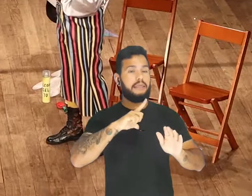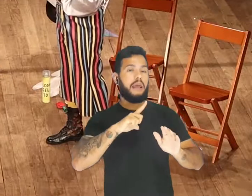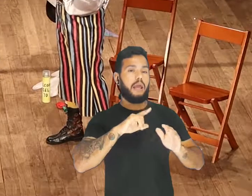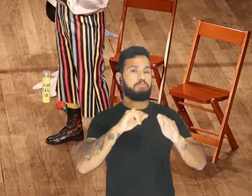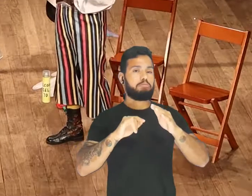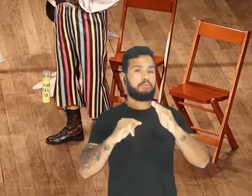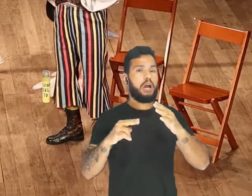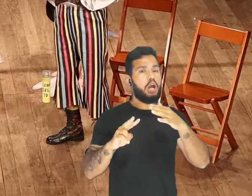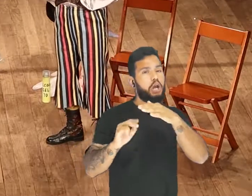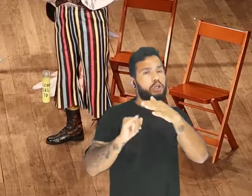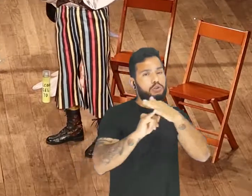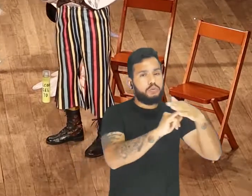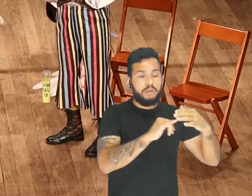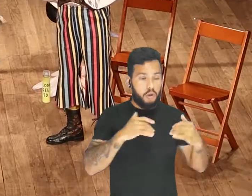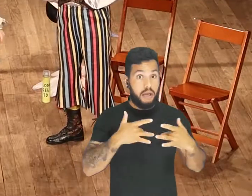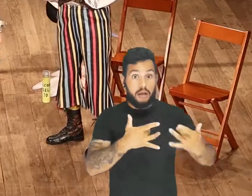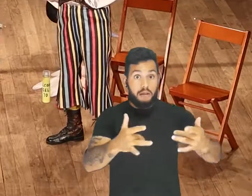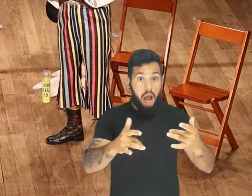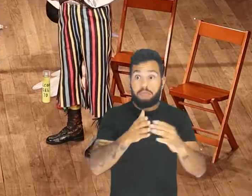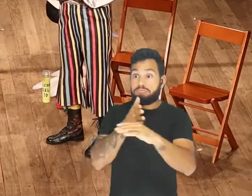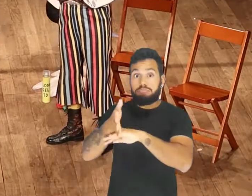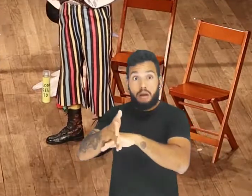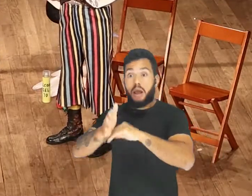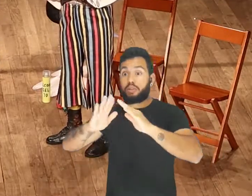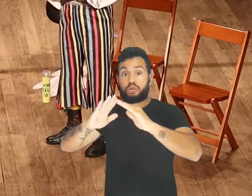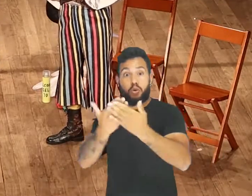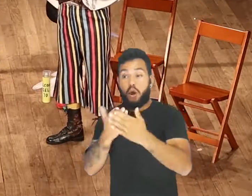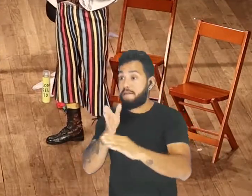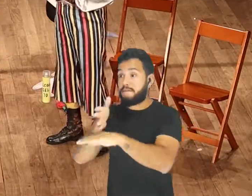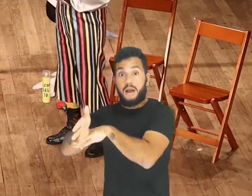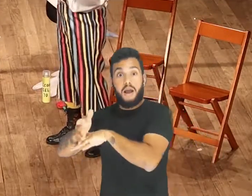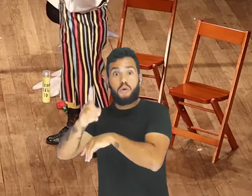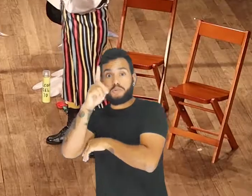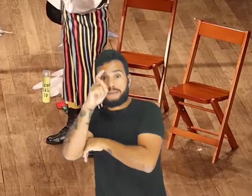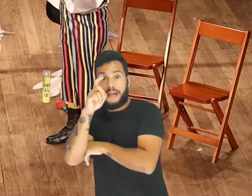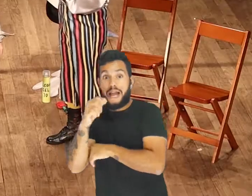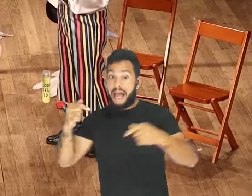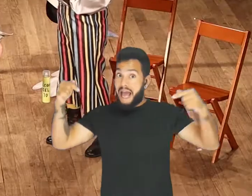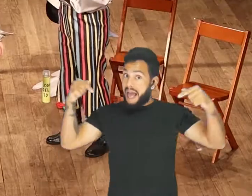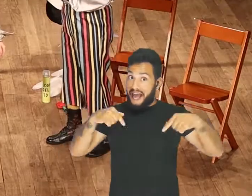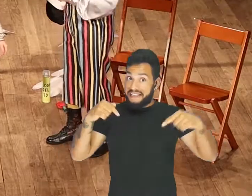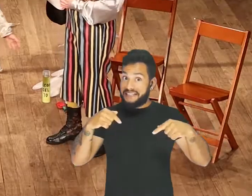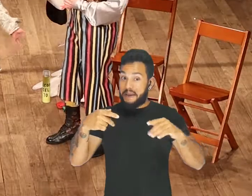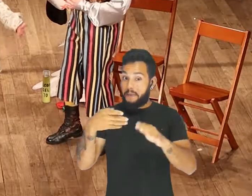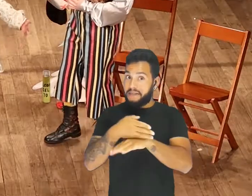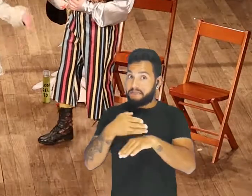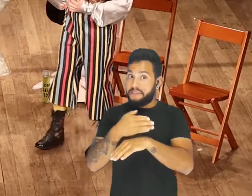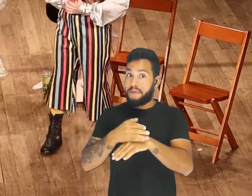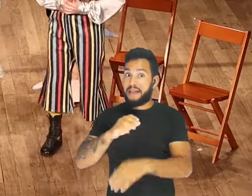de caridade, nós vamos nas escolas municipais, nós vamos nos hospitais. Mas aqui nós estamos pela